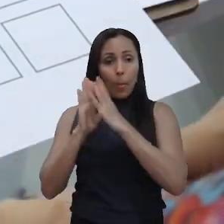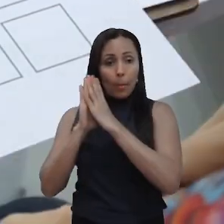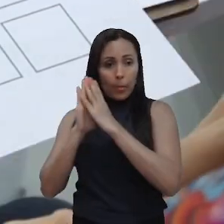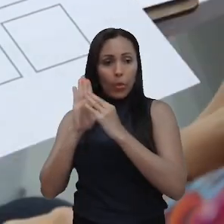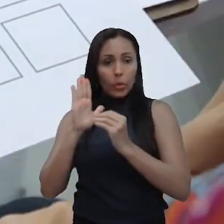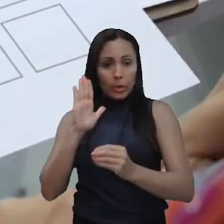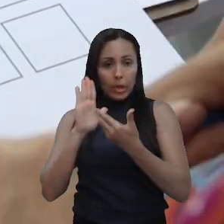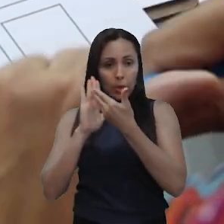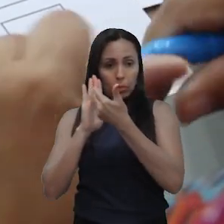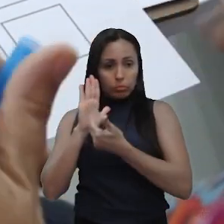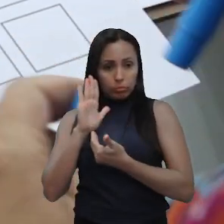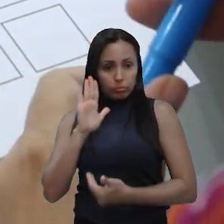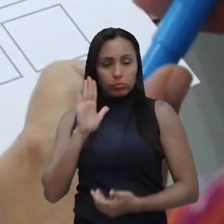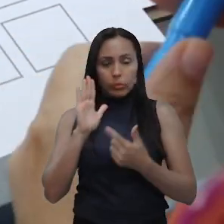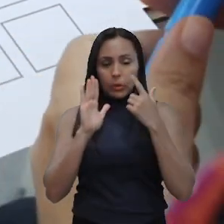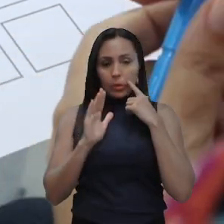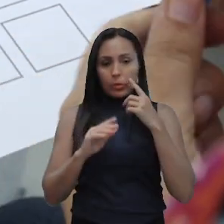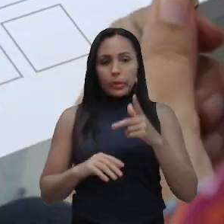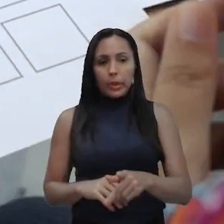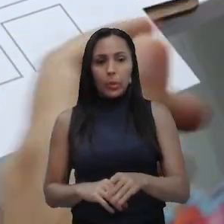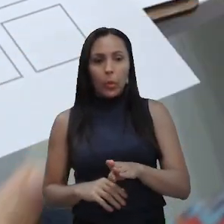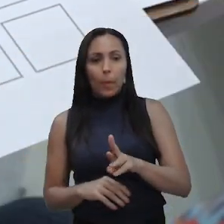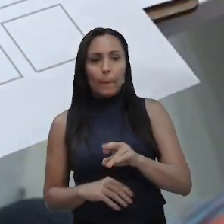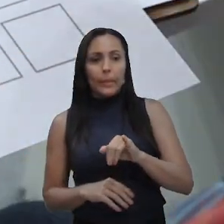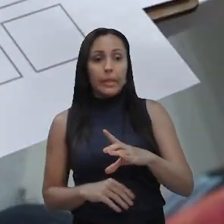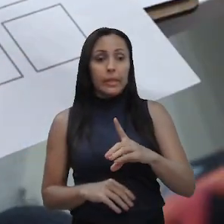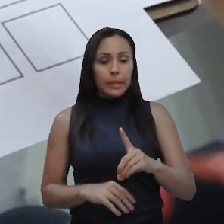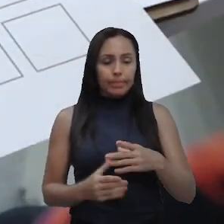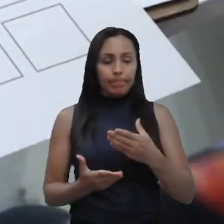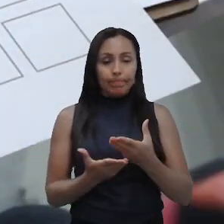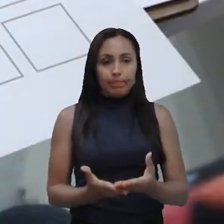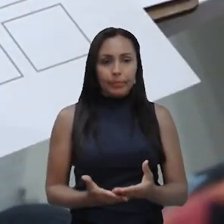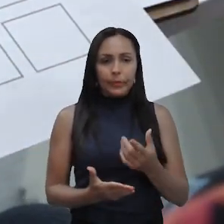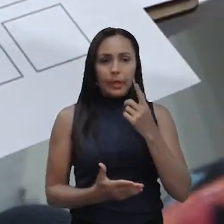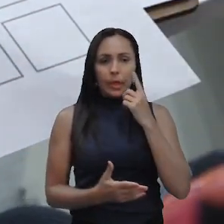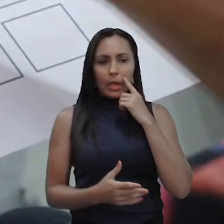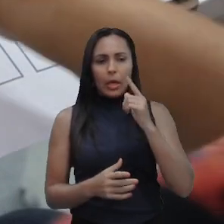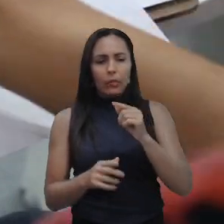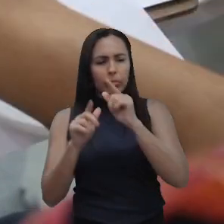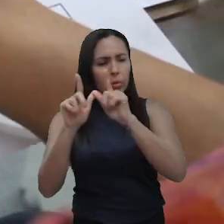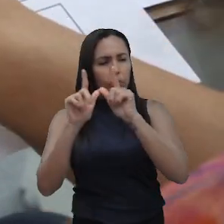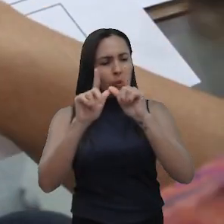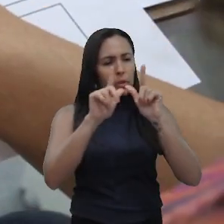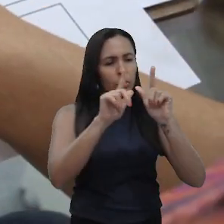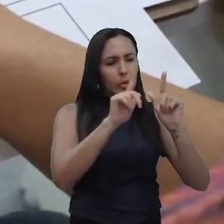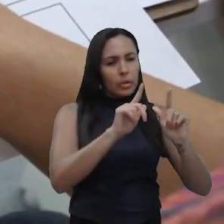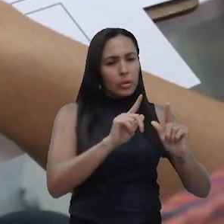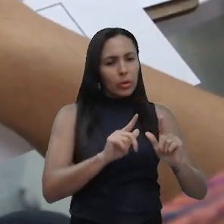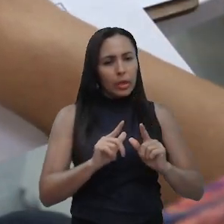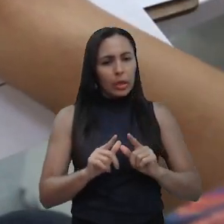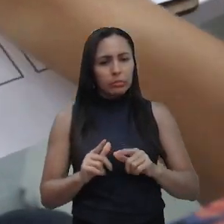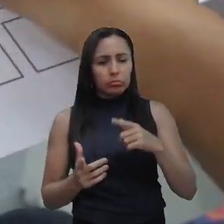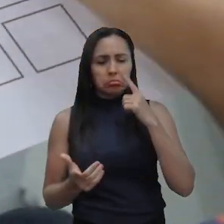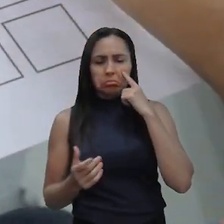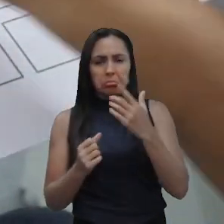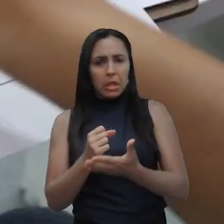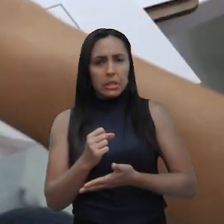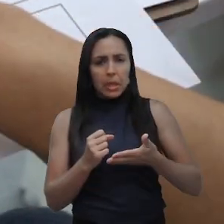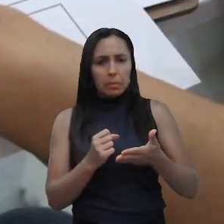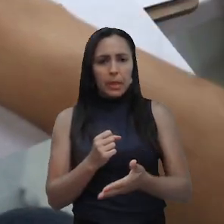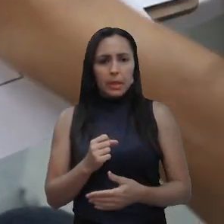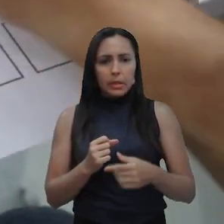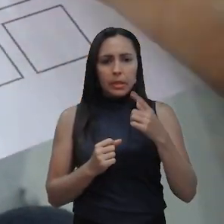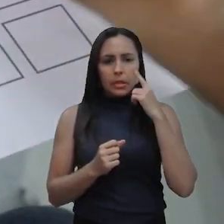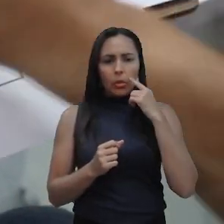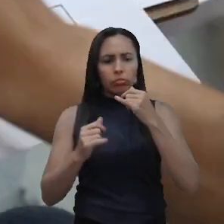do que é um grid. Um grid, ele é feito por guias, né? As guias horizontais, que basicamente são